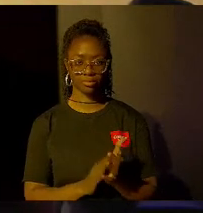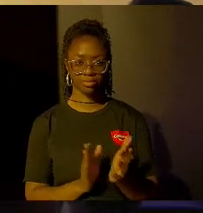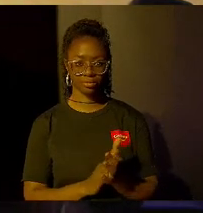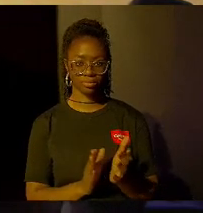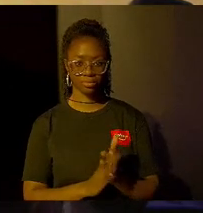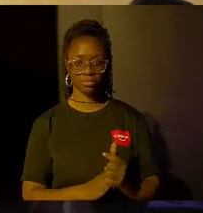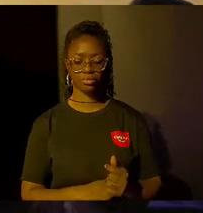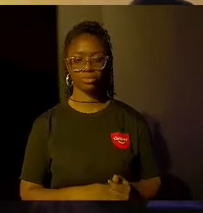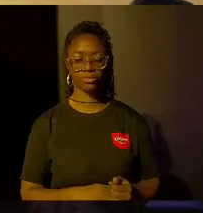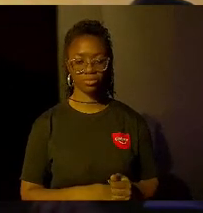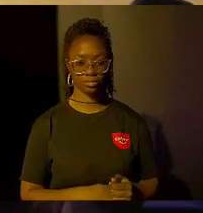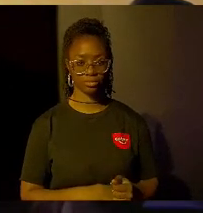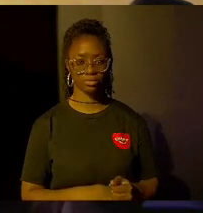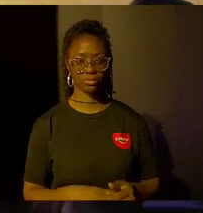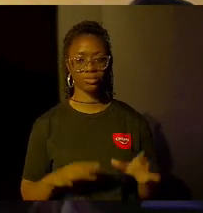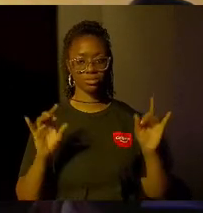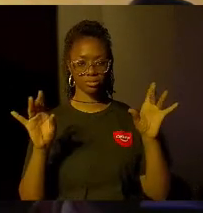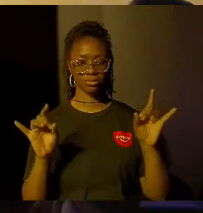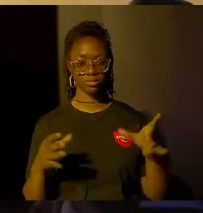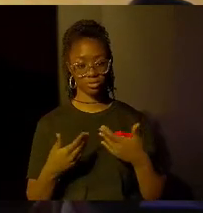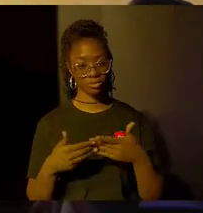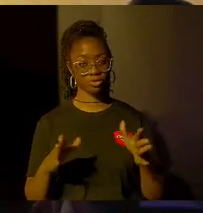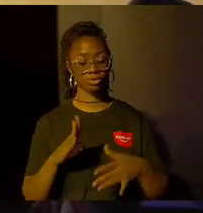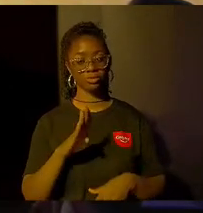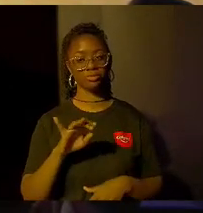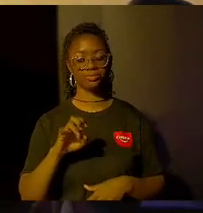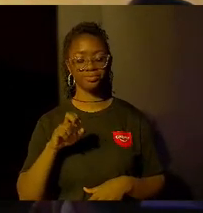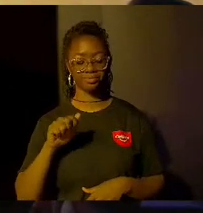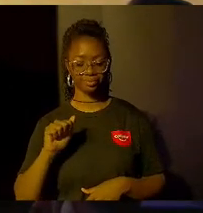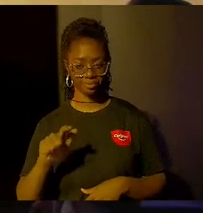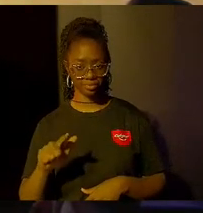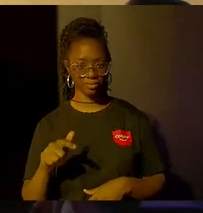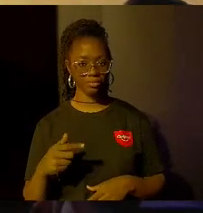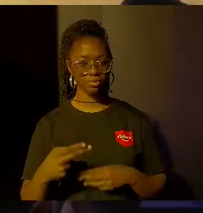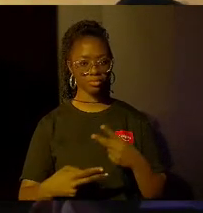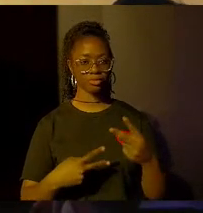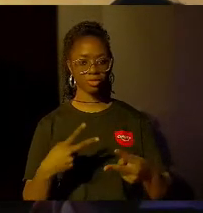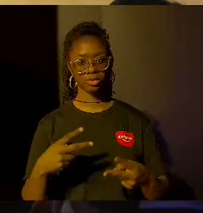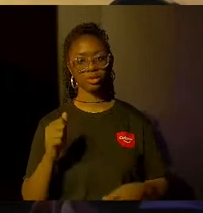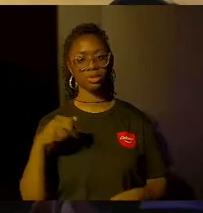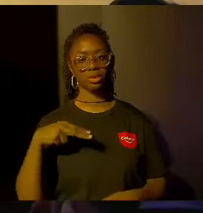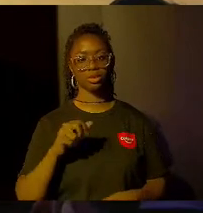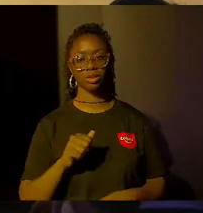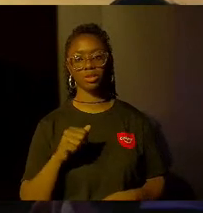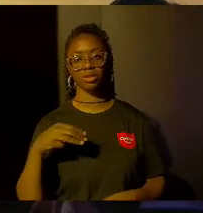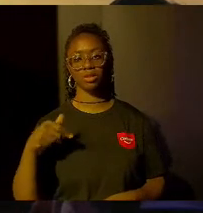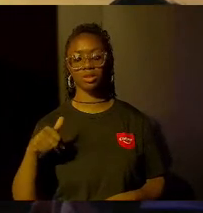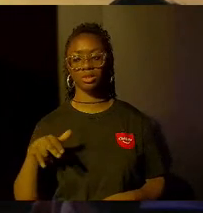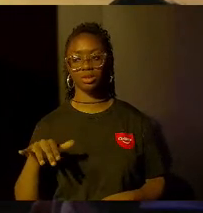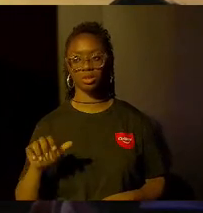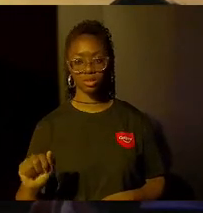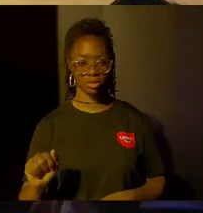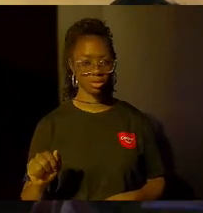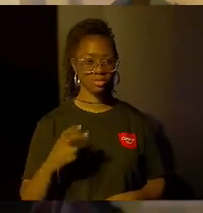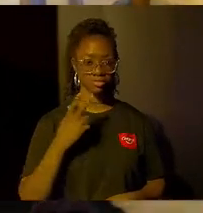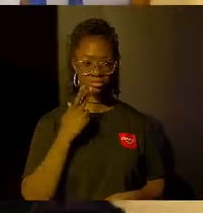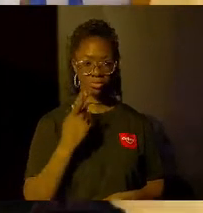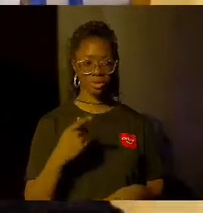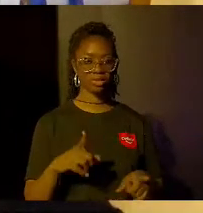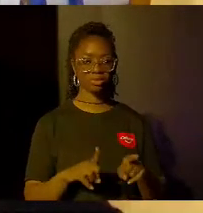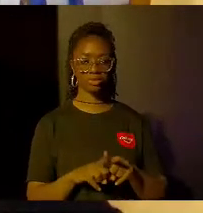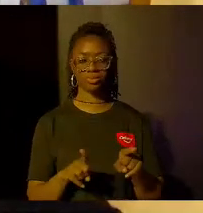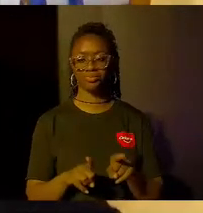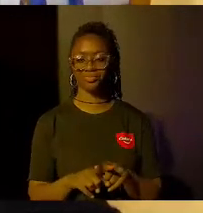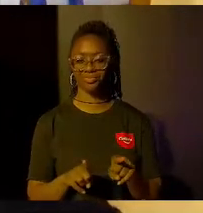isso é muito especial a gente abriu a Bienal do dia primeiro com a Ana Maria Gonçalves aqui falando justamente